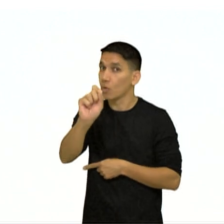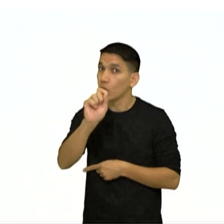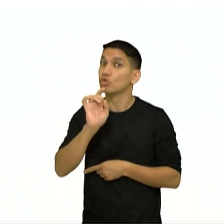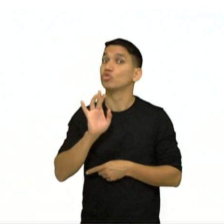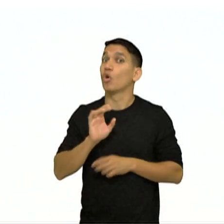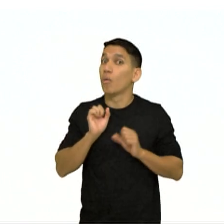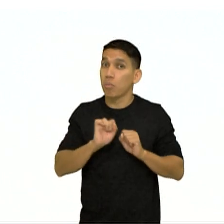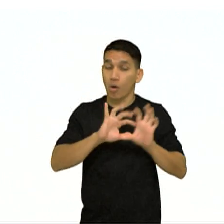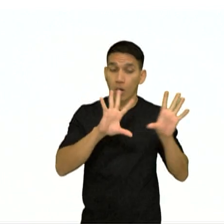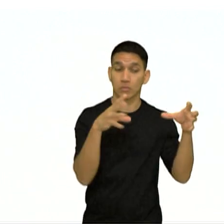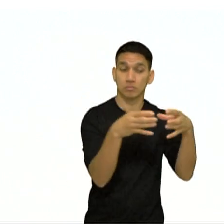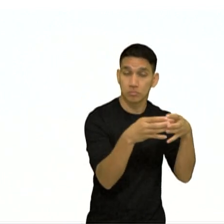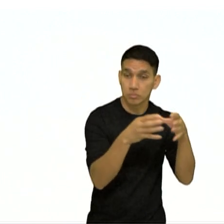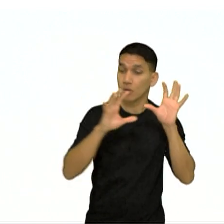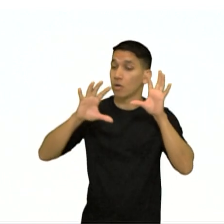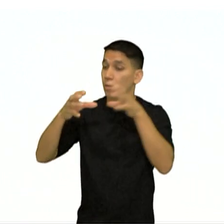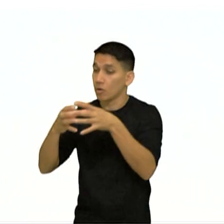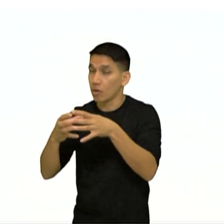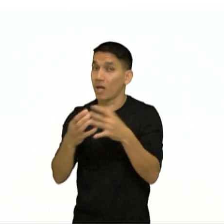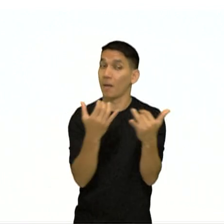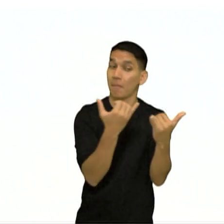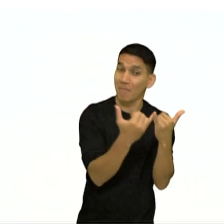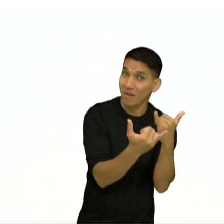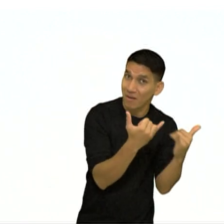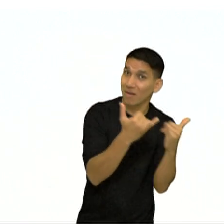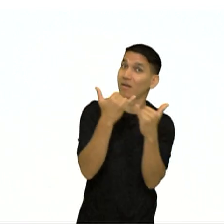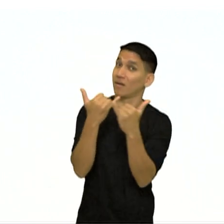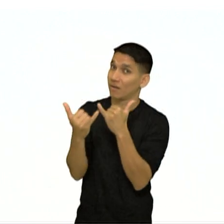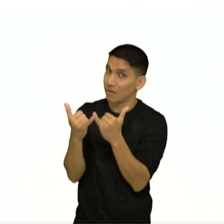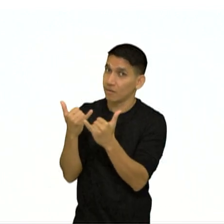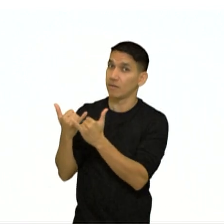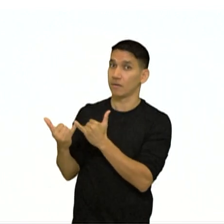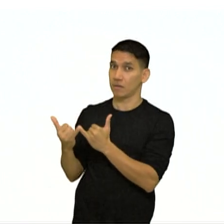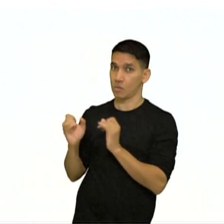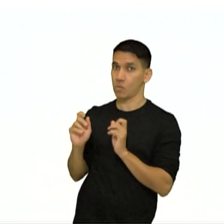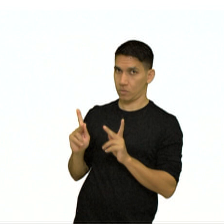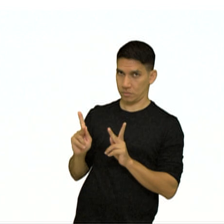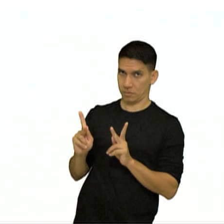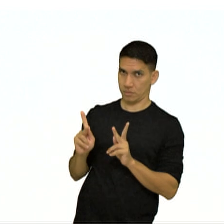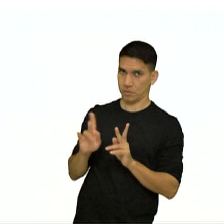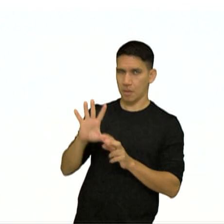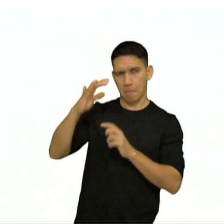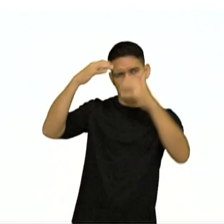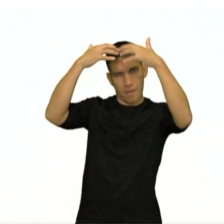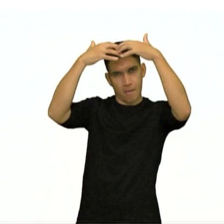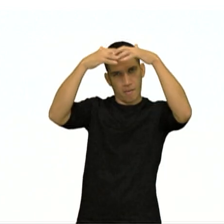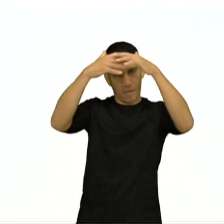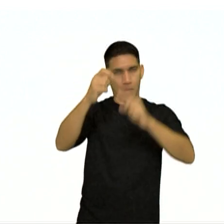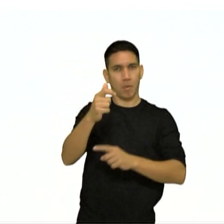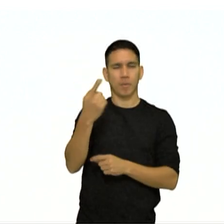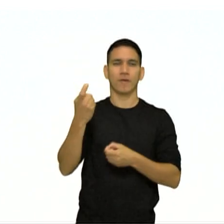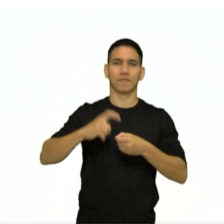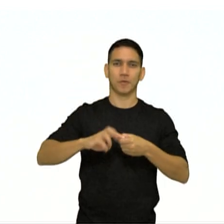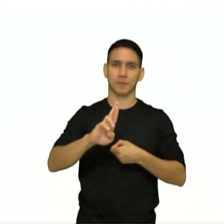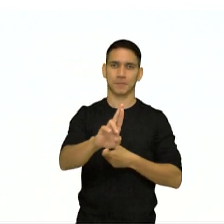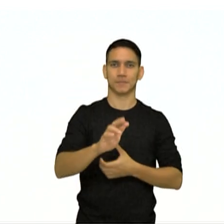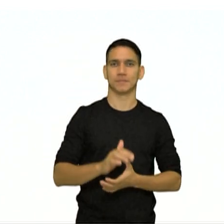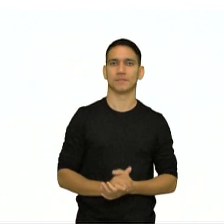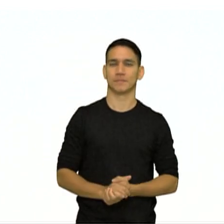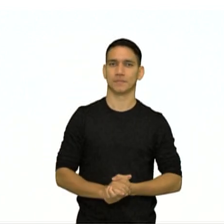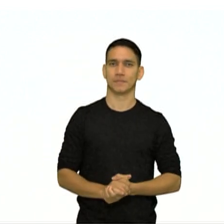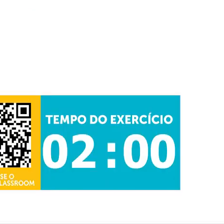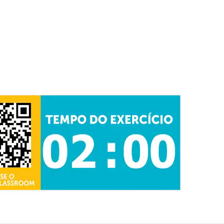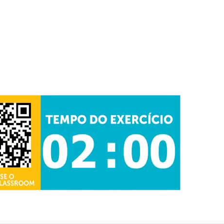que você só pode juntar os termos que são semelhantes tá bom pensa um pouquinho a gente já volta com a